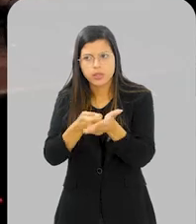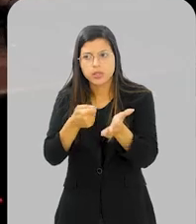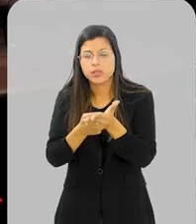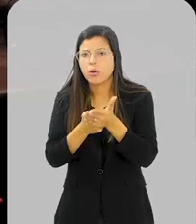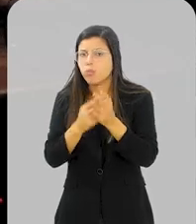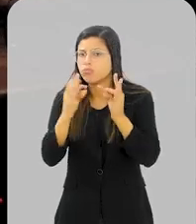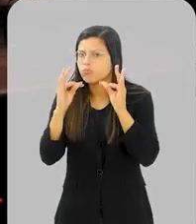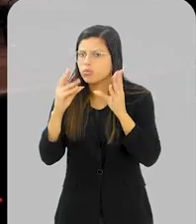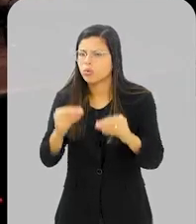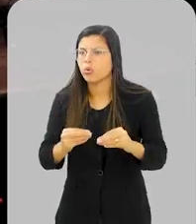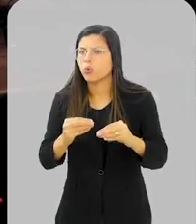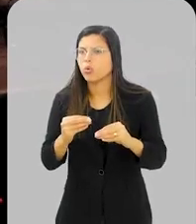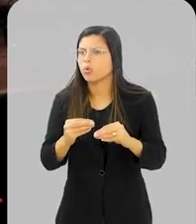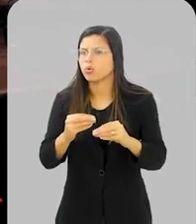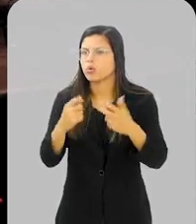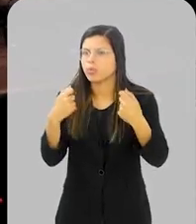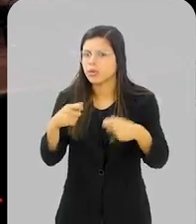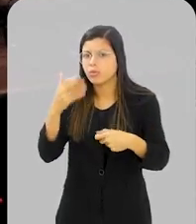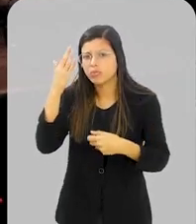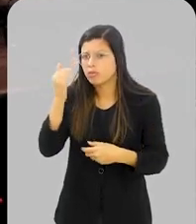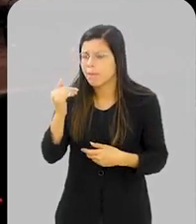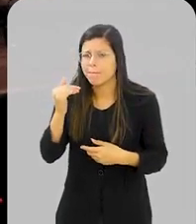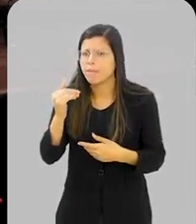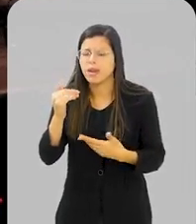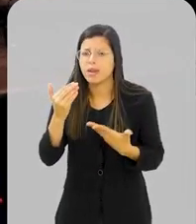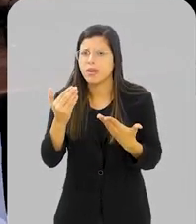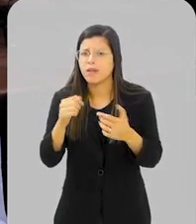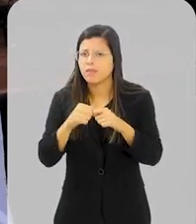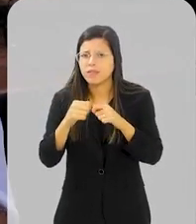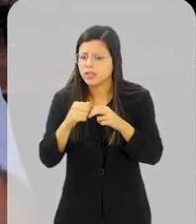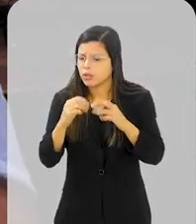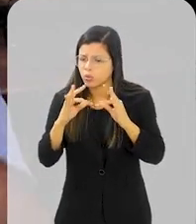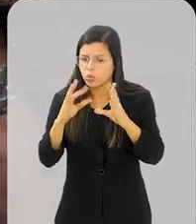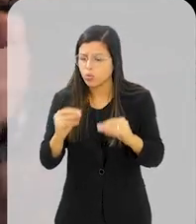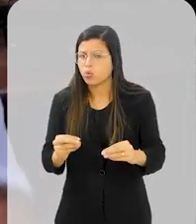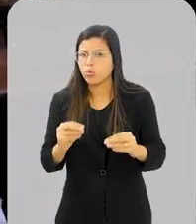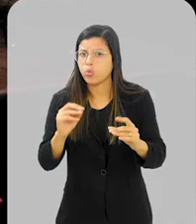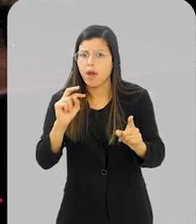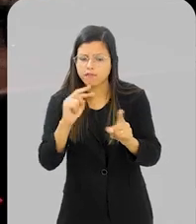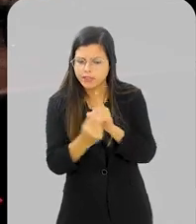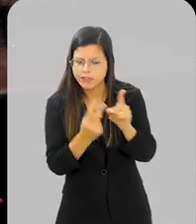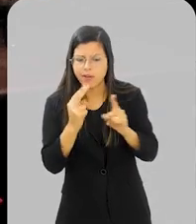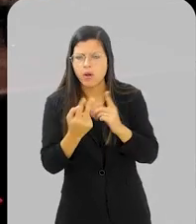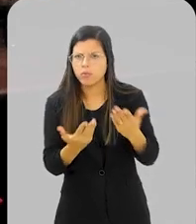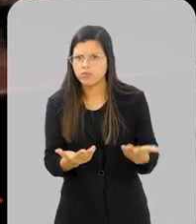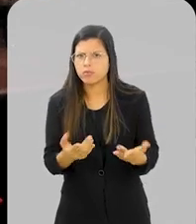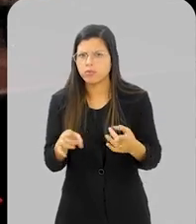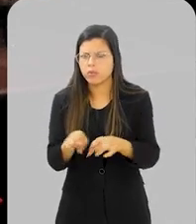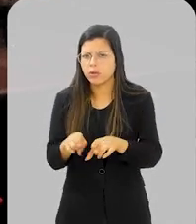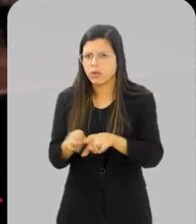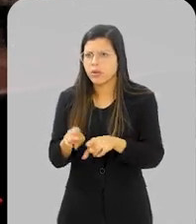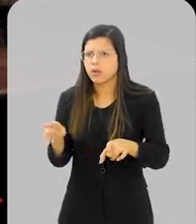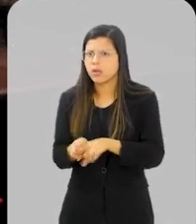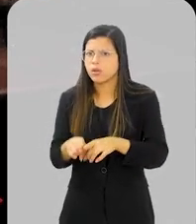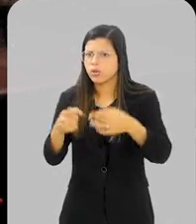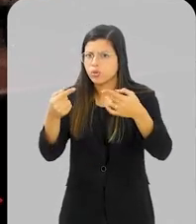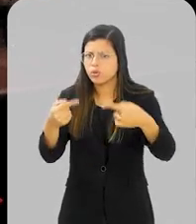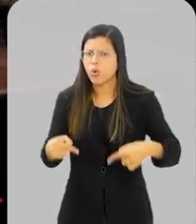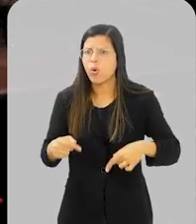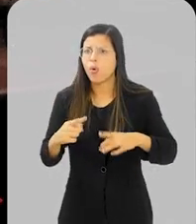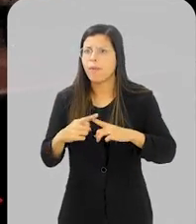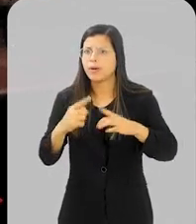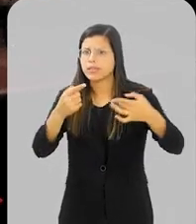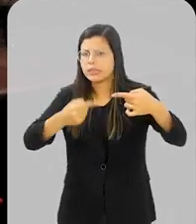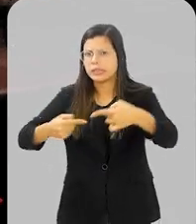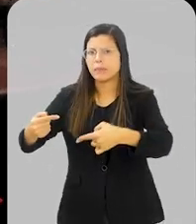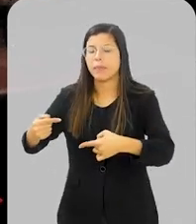saber lançar. Todos têm a obrigação de saber desarmar. Todos têm que saber a visão de jogo. Mas aí a gente vai